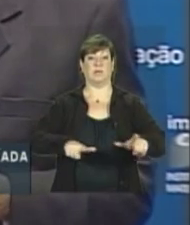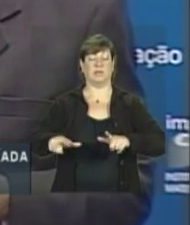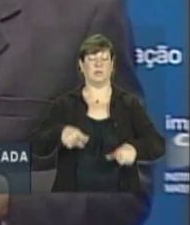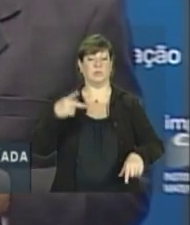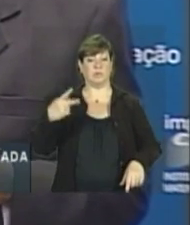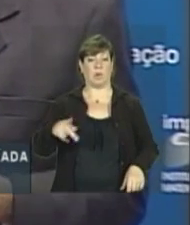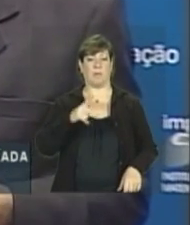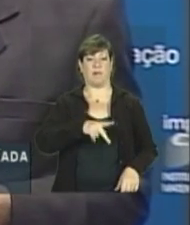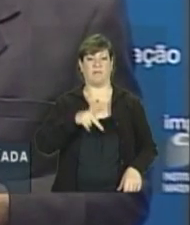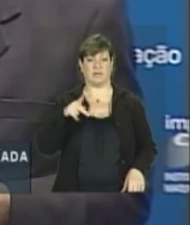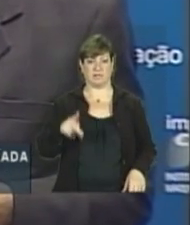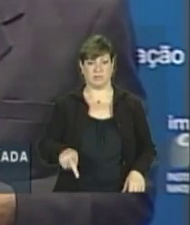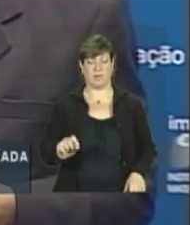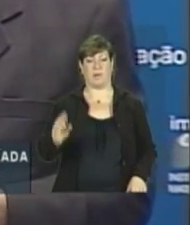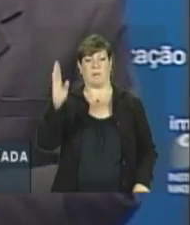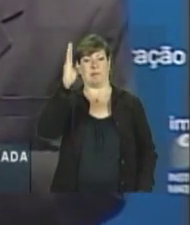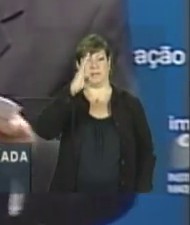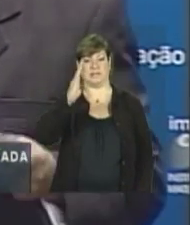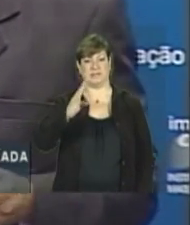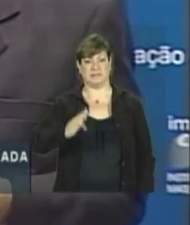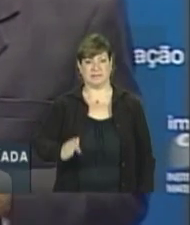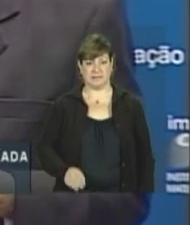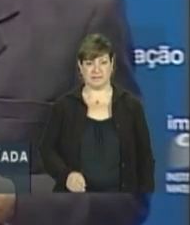professor brasileiro,